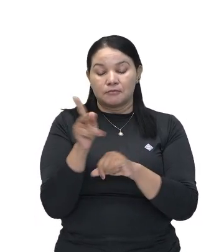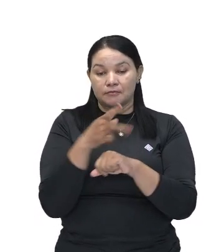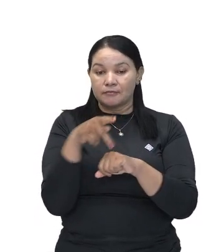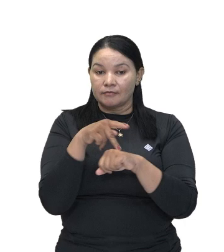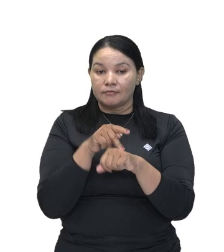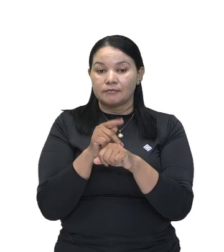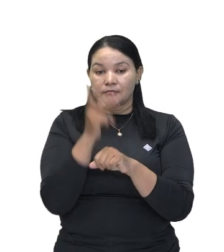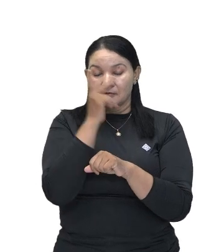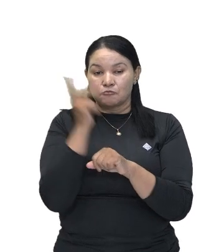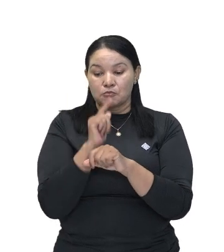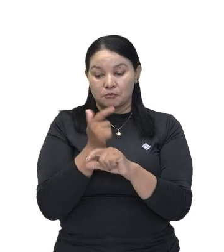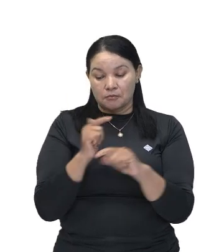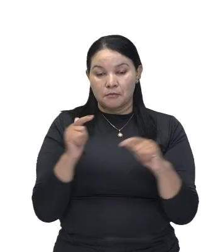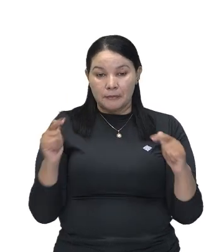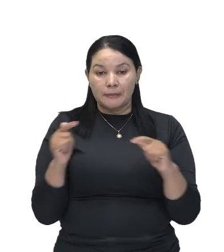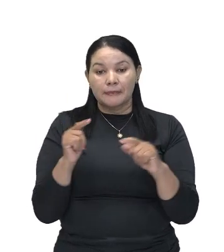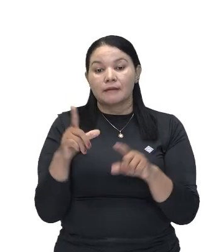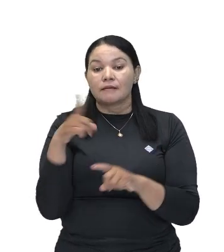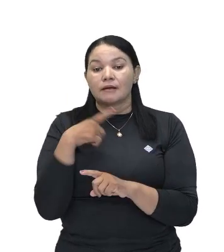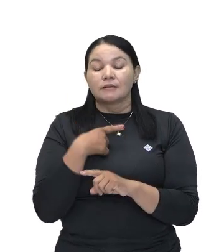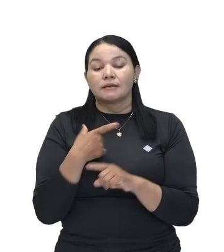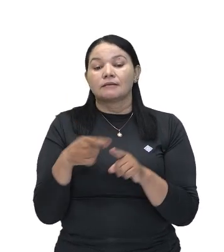né, onde nós já vimos que